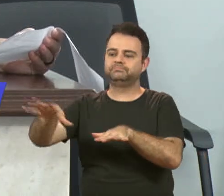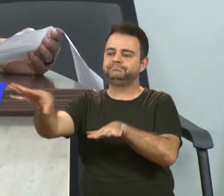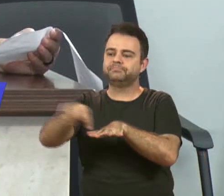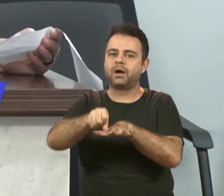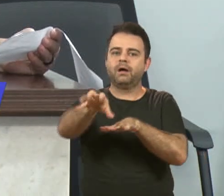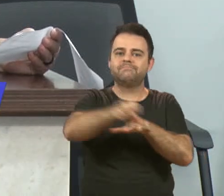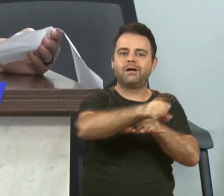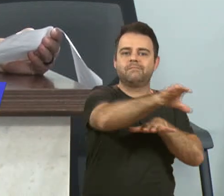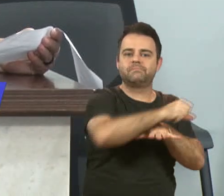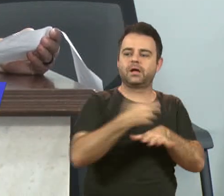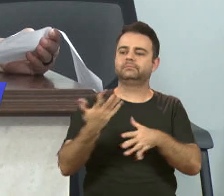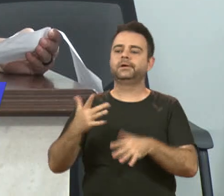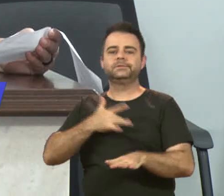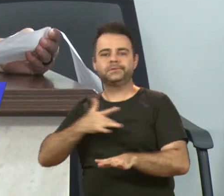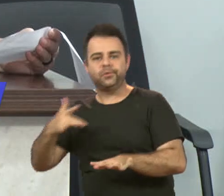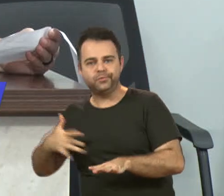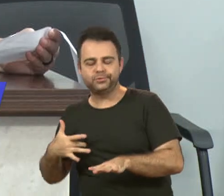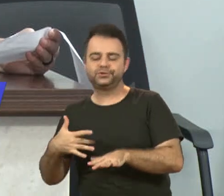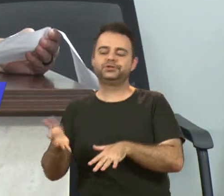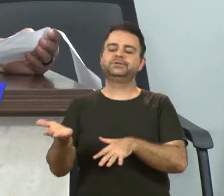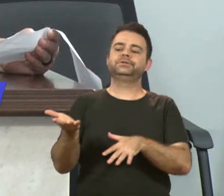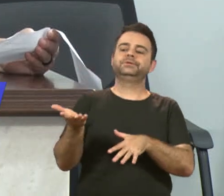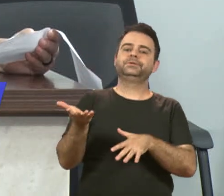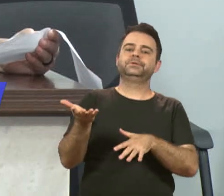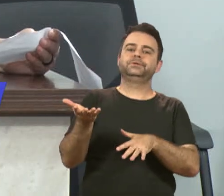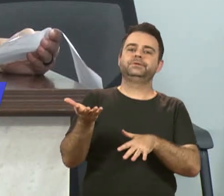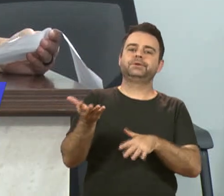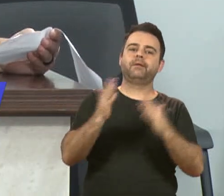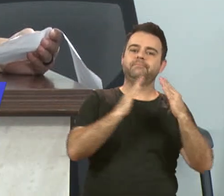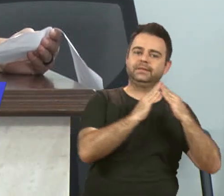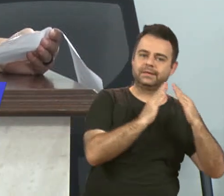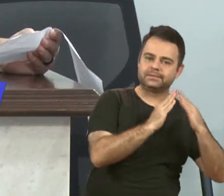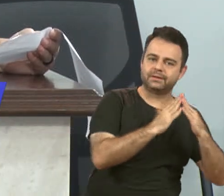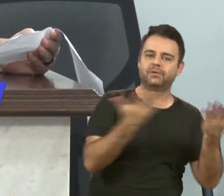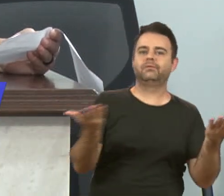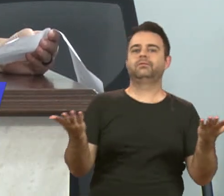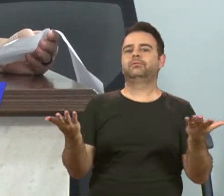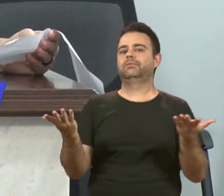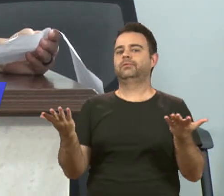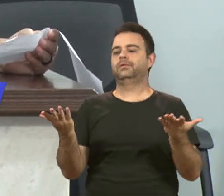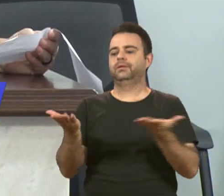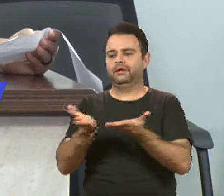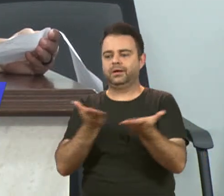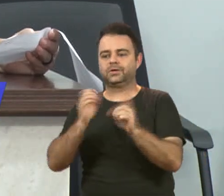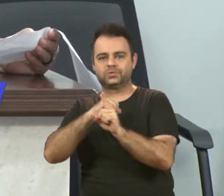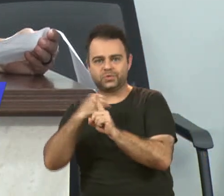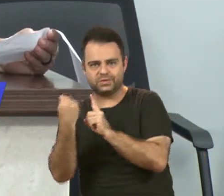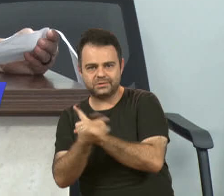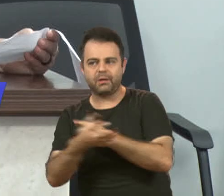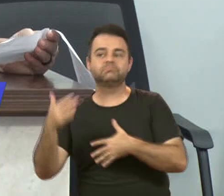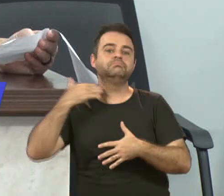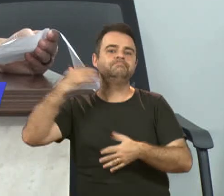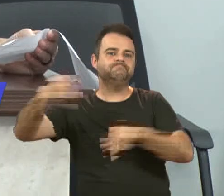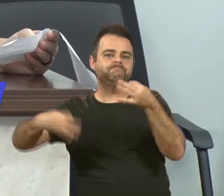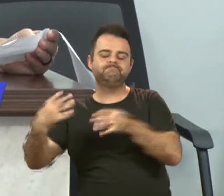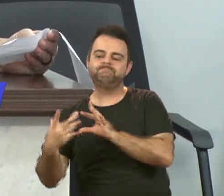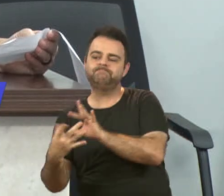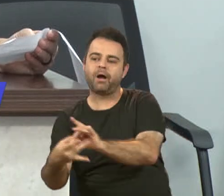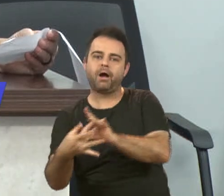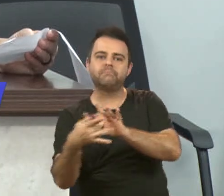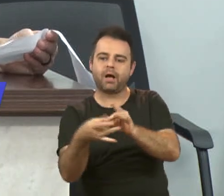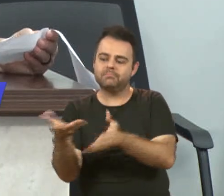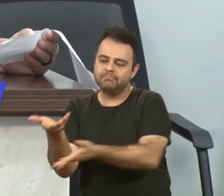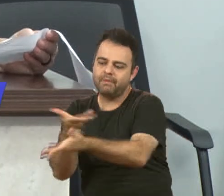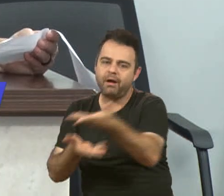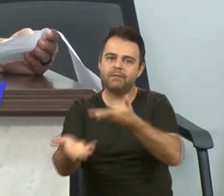da saúde, da política de assistência, da política de habitação, da interface com o Poder Judiciário, com as secretarias de